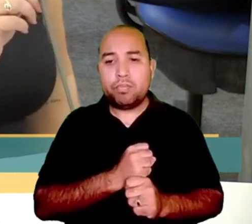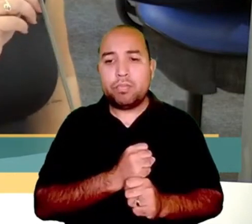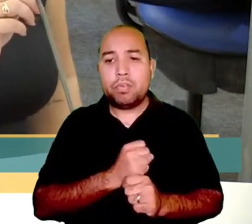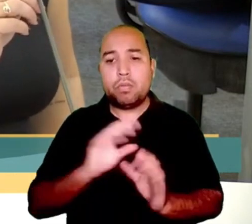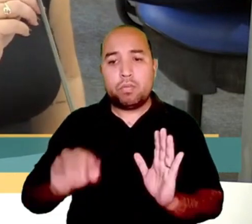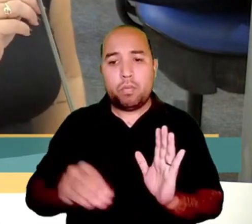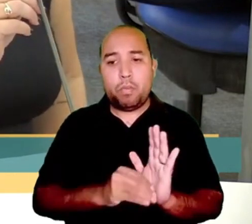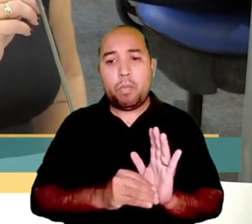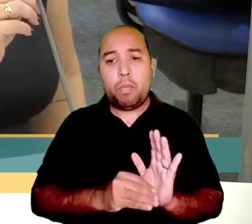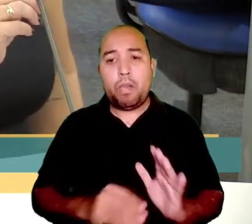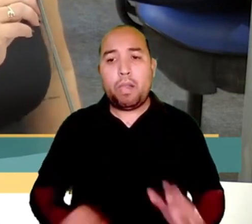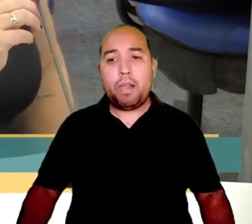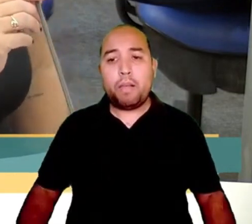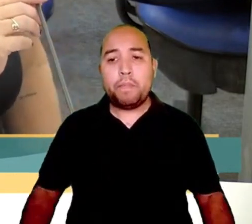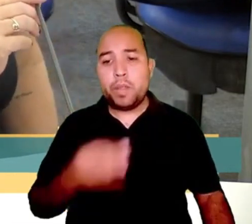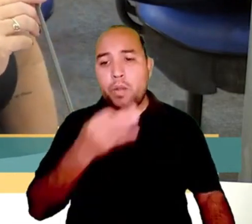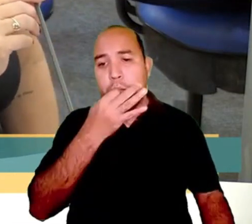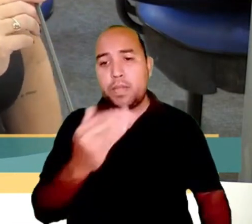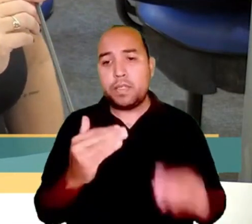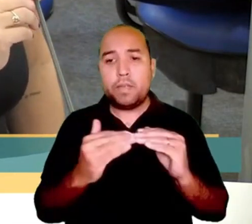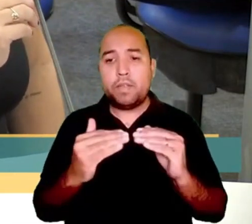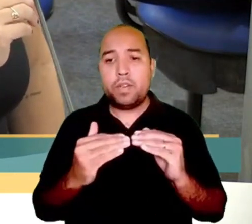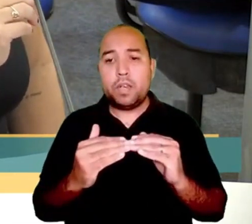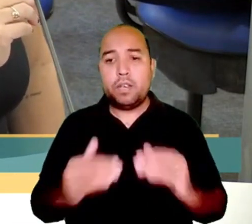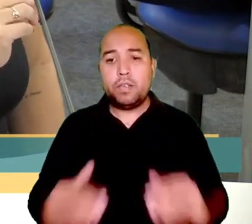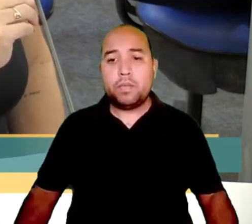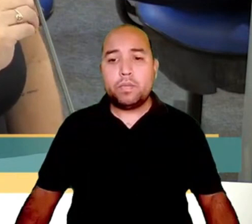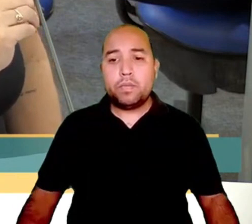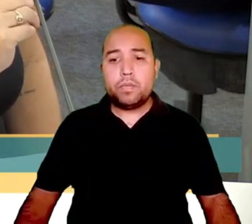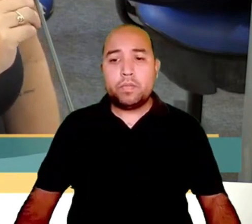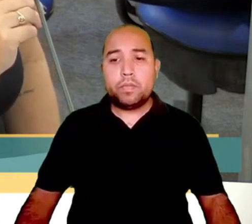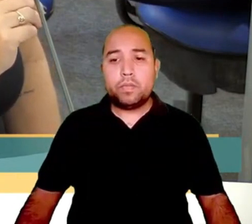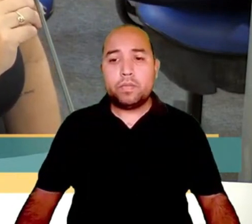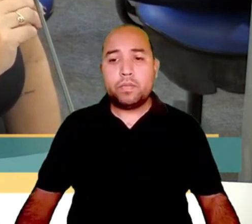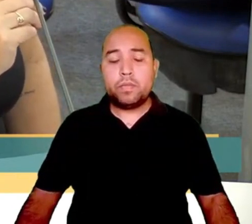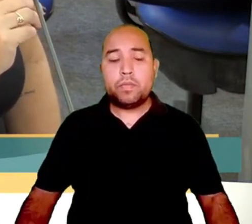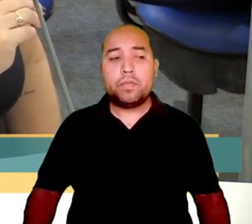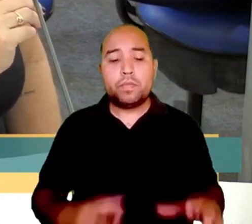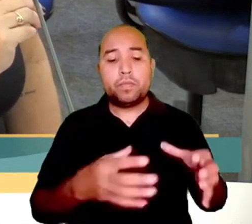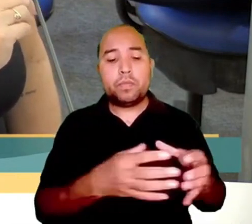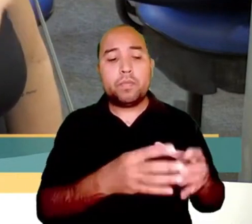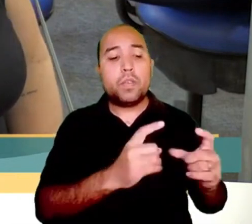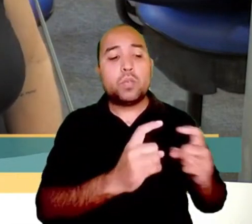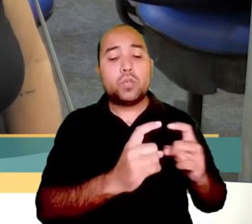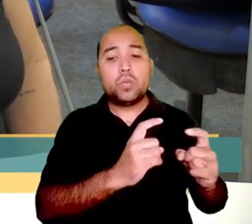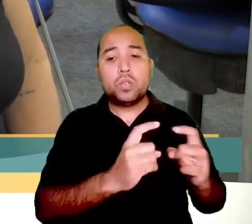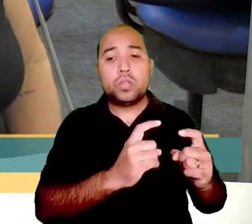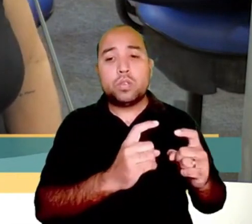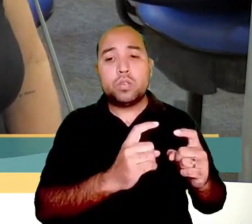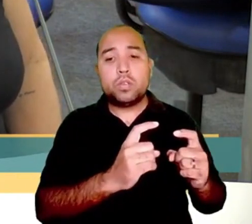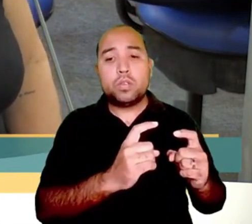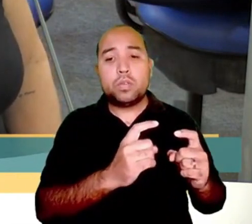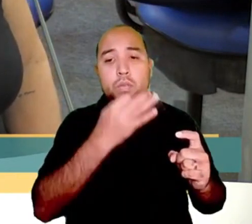Só isso. Meu parecer é favorável. Coloca aí. Eu gostaria de colocar em discussão o meu